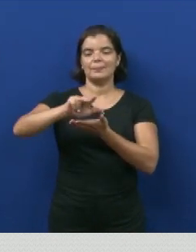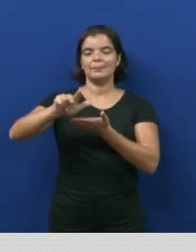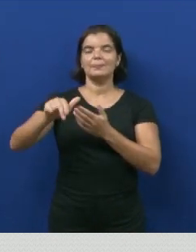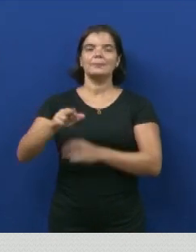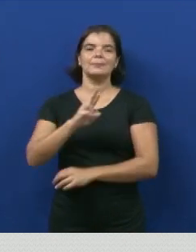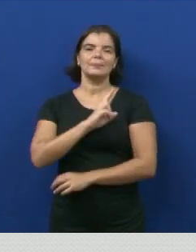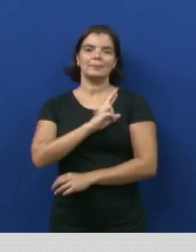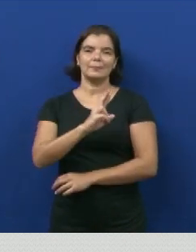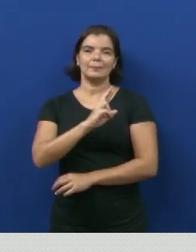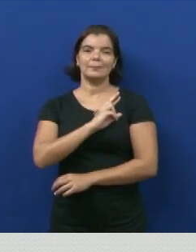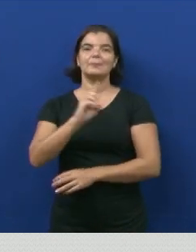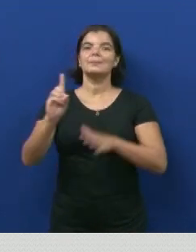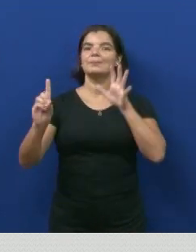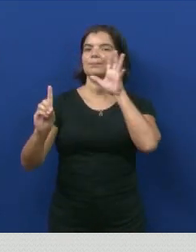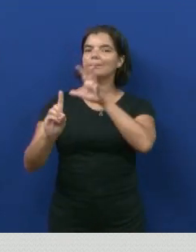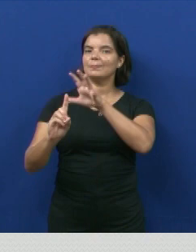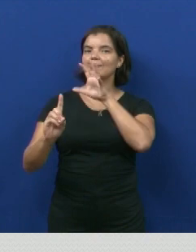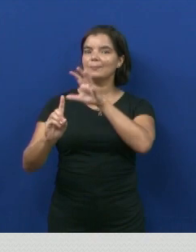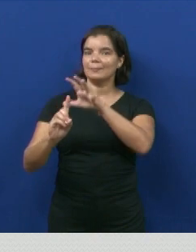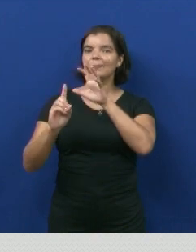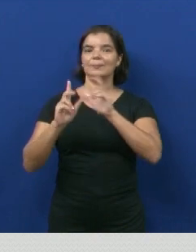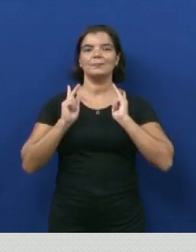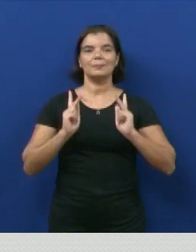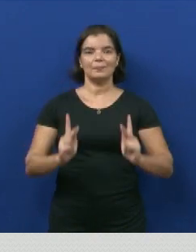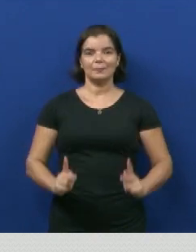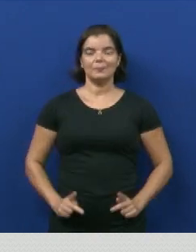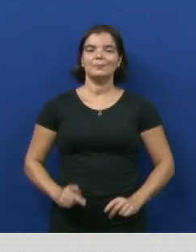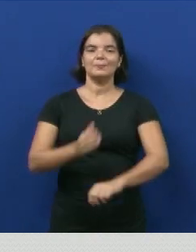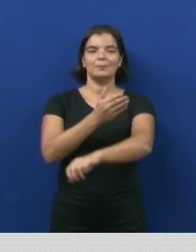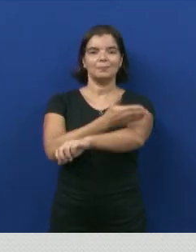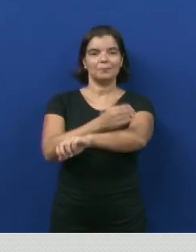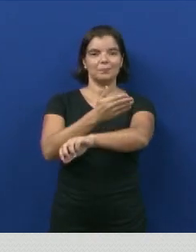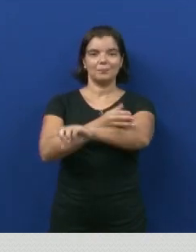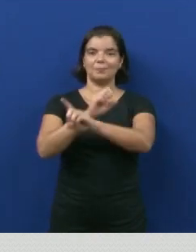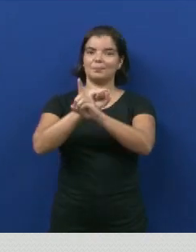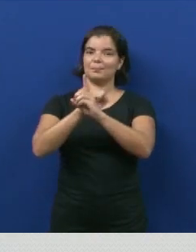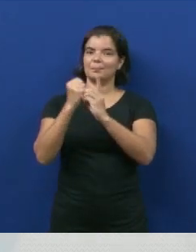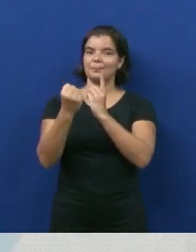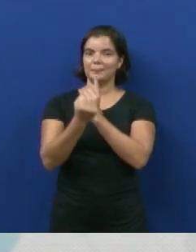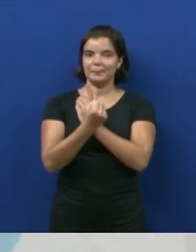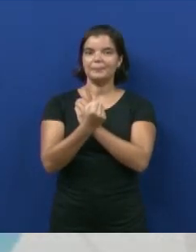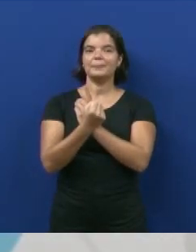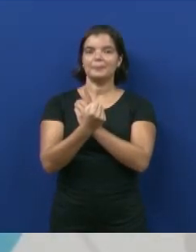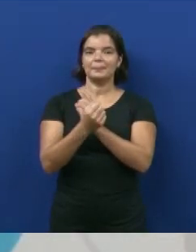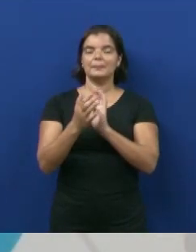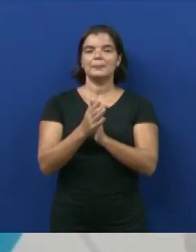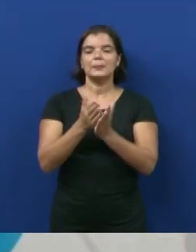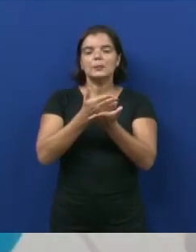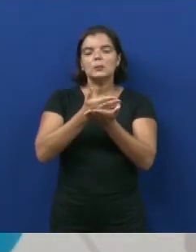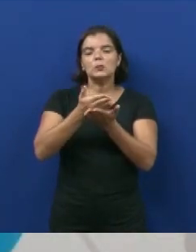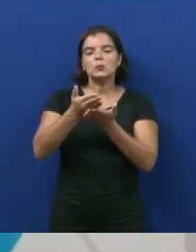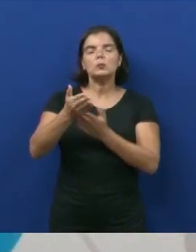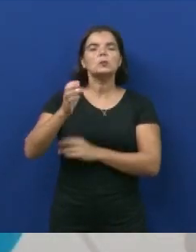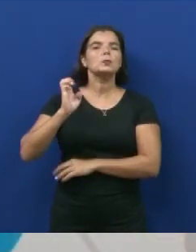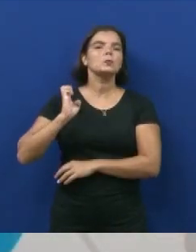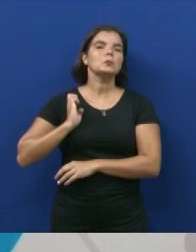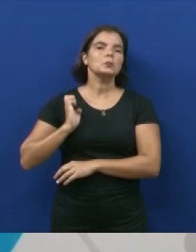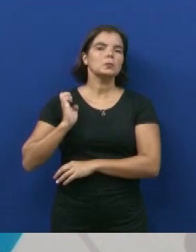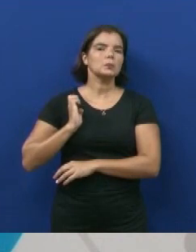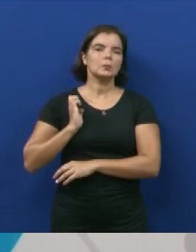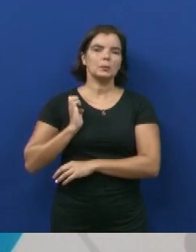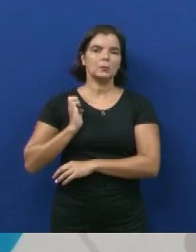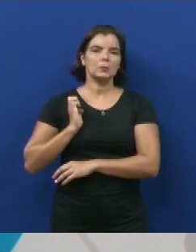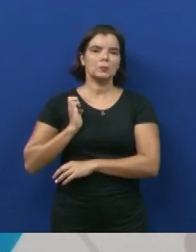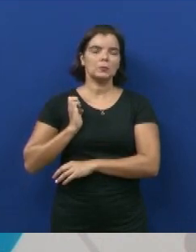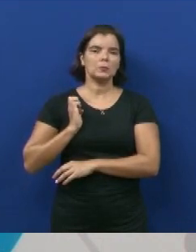religiões e sua influência na conduta e práticas sociais. Esses princípios éticos